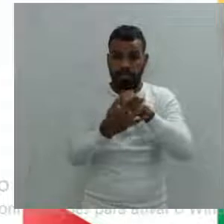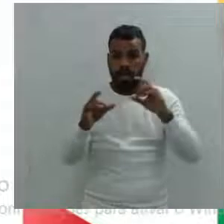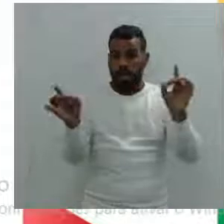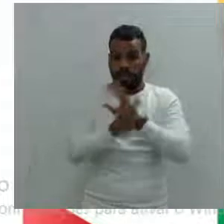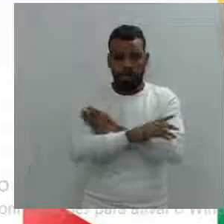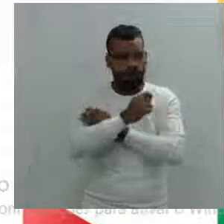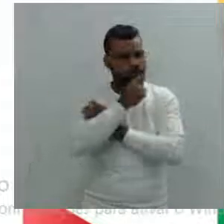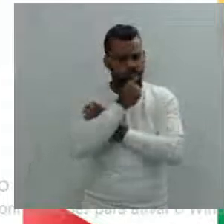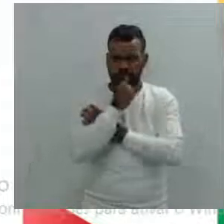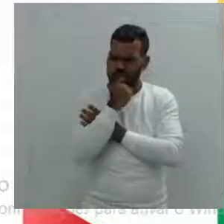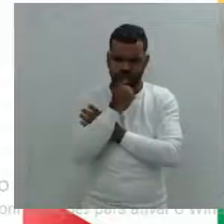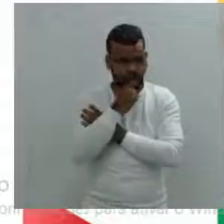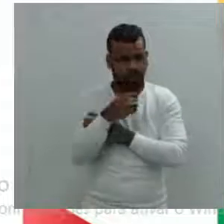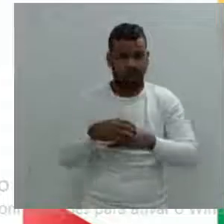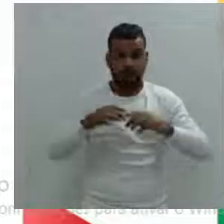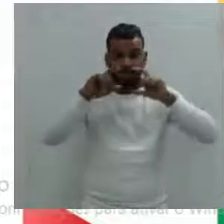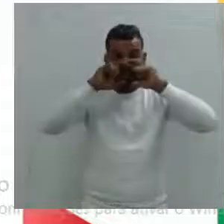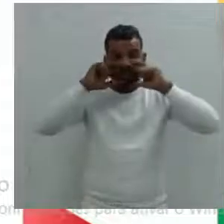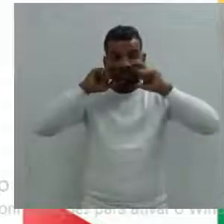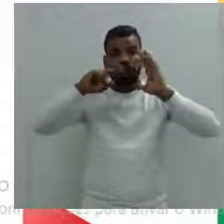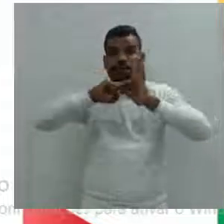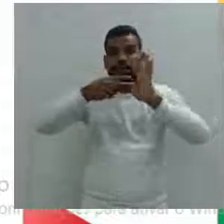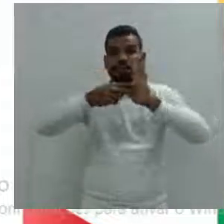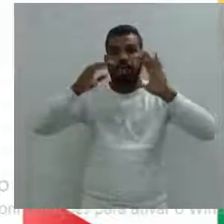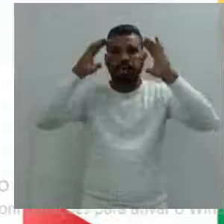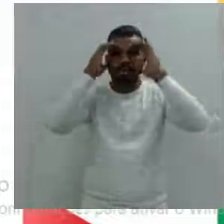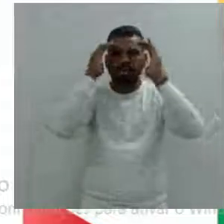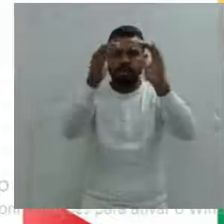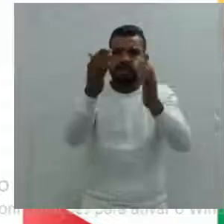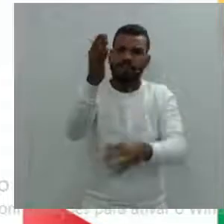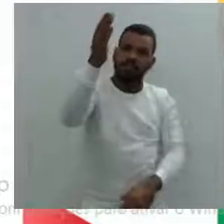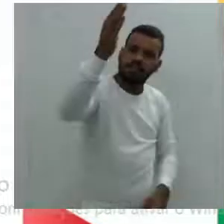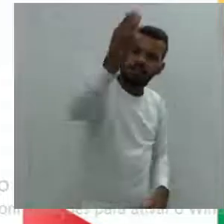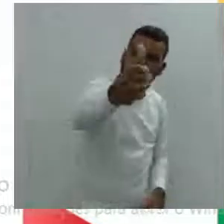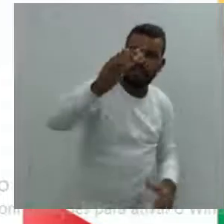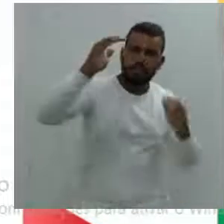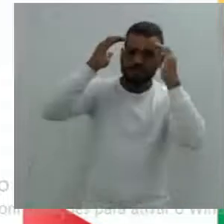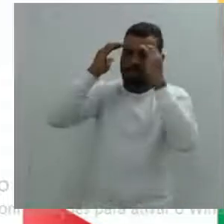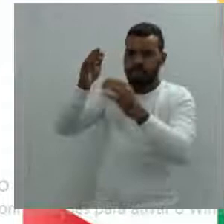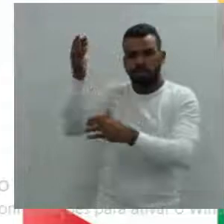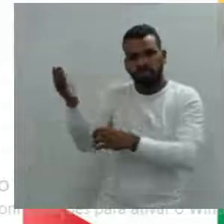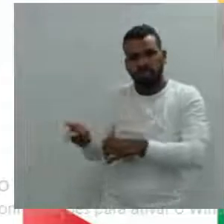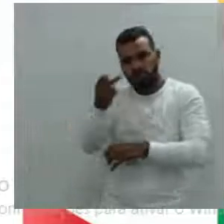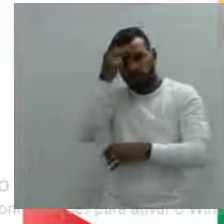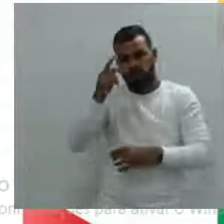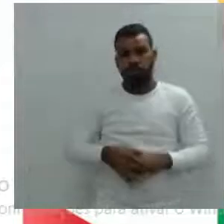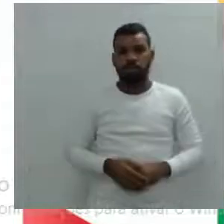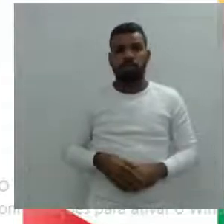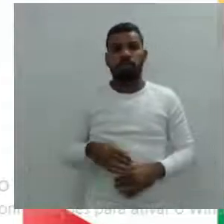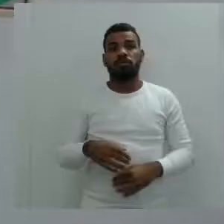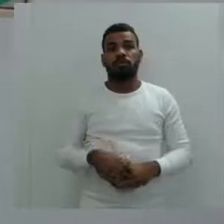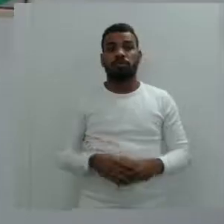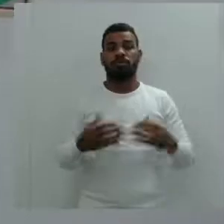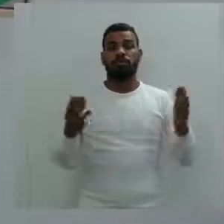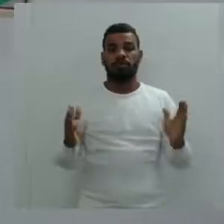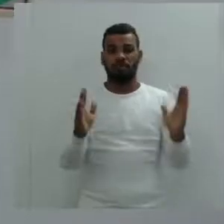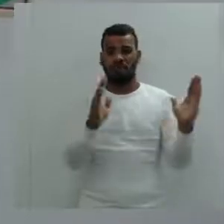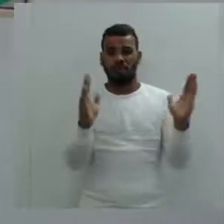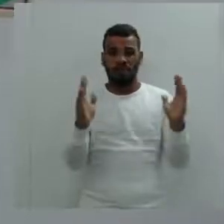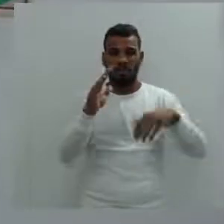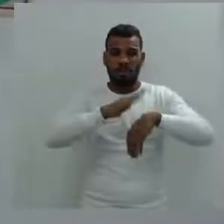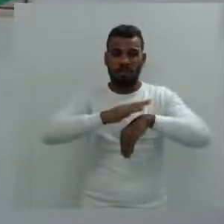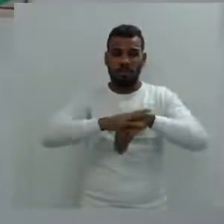acabou, né? Usar máscara é um sinal de respeito a você e ao próximo. Estamos numa fase